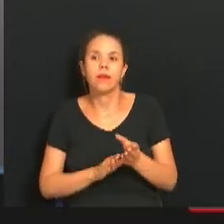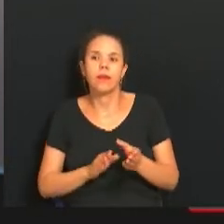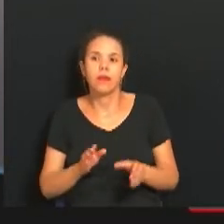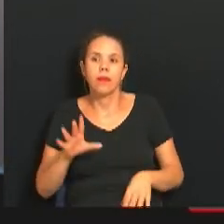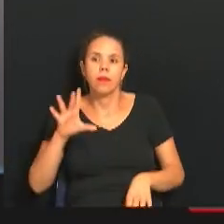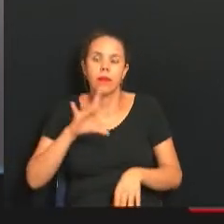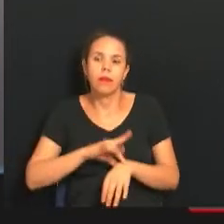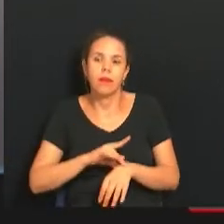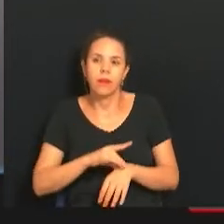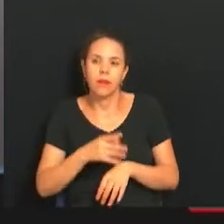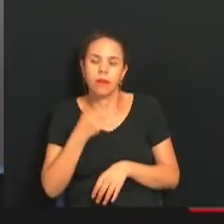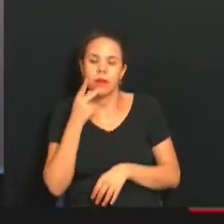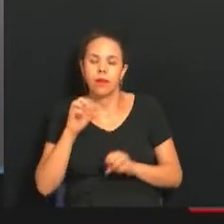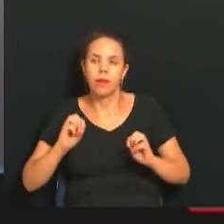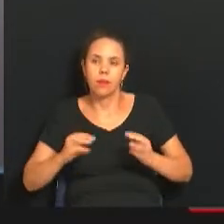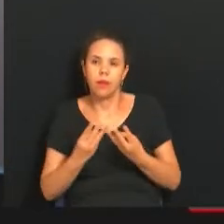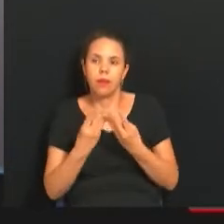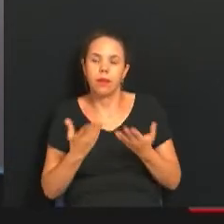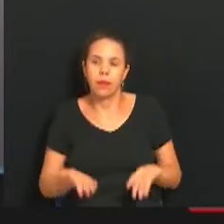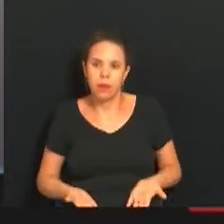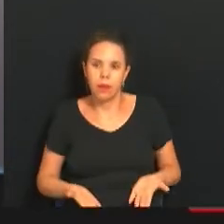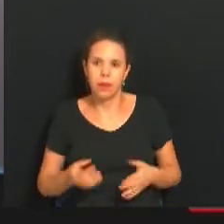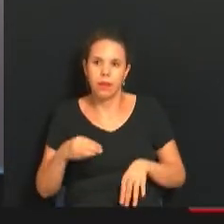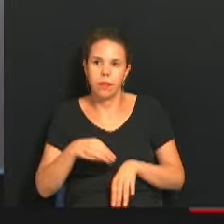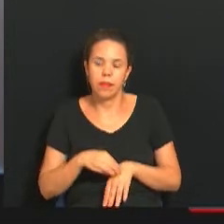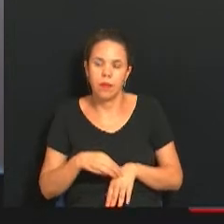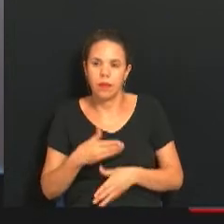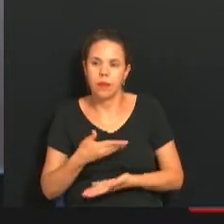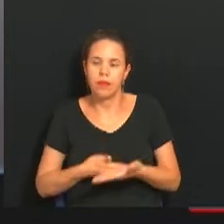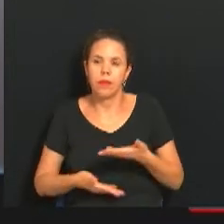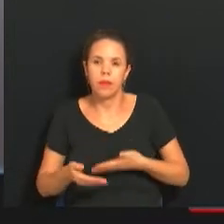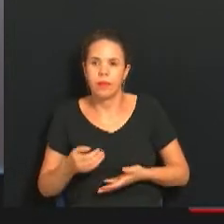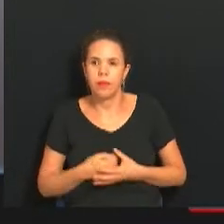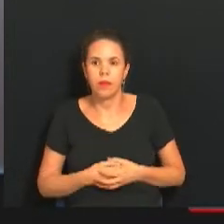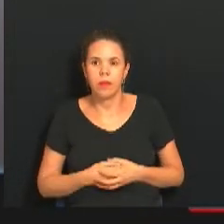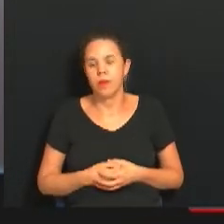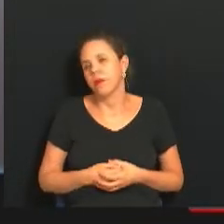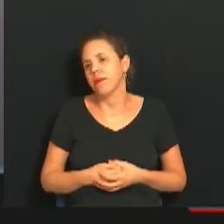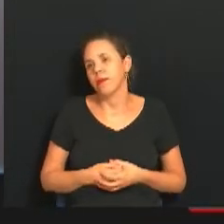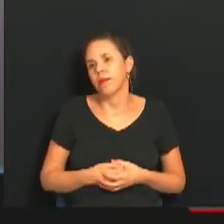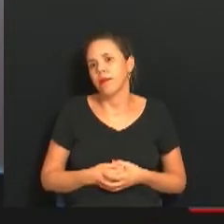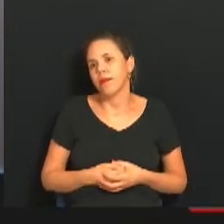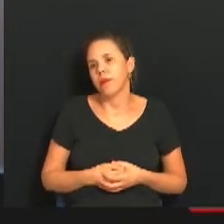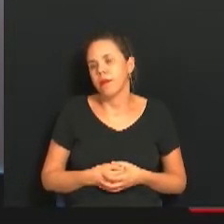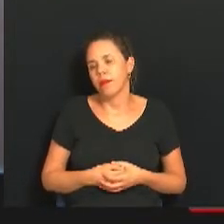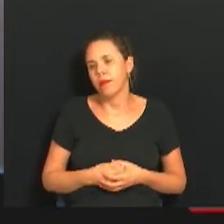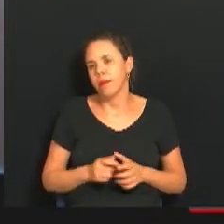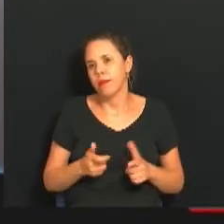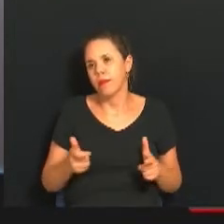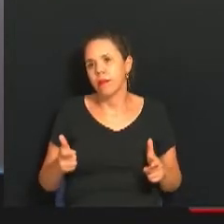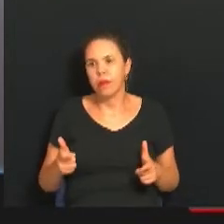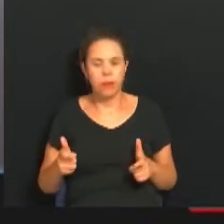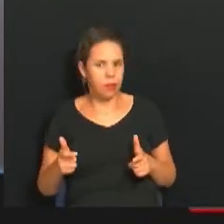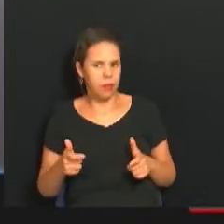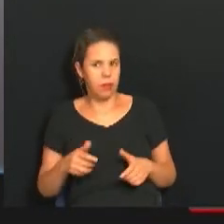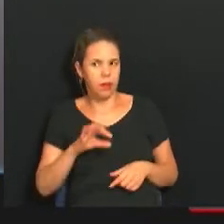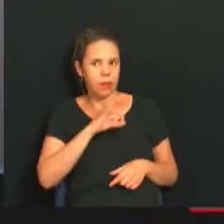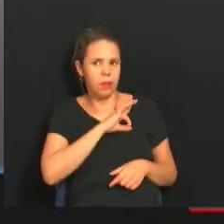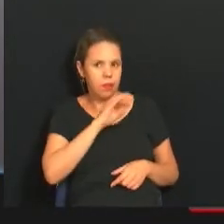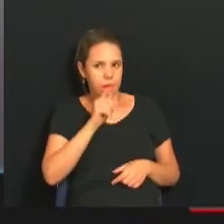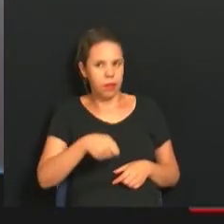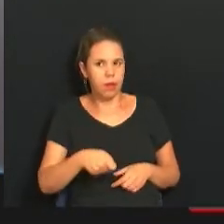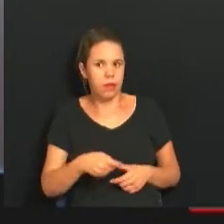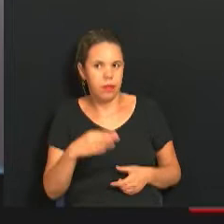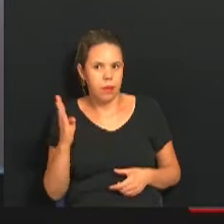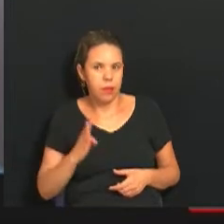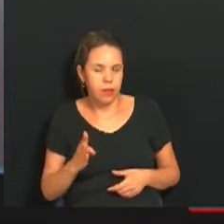de Segurança da ONU esse ano como membro rotativo, uma preponderância muito grande da ala militar aqui do Brasil,